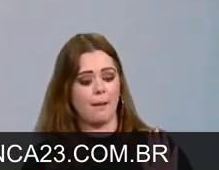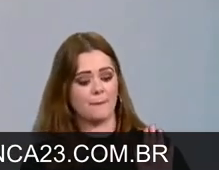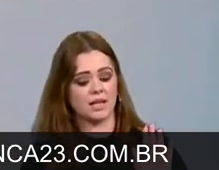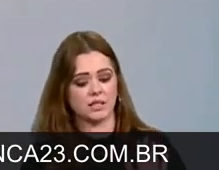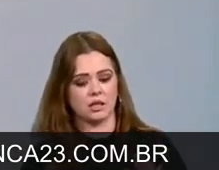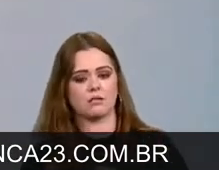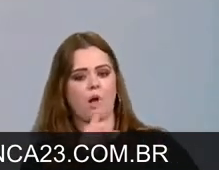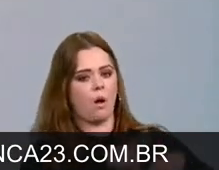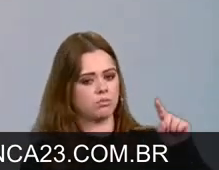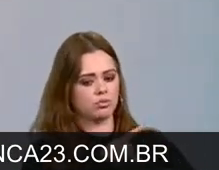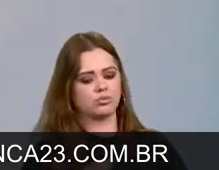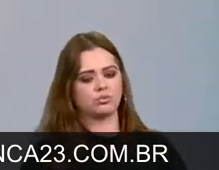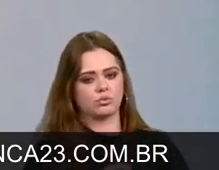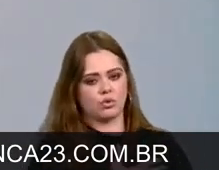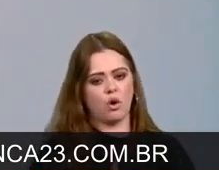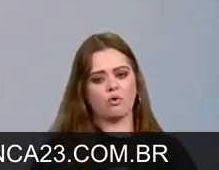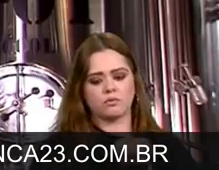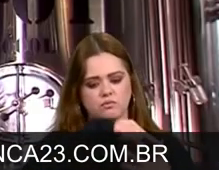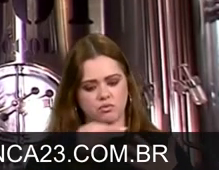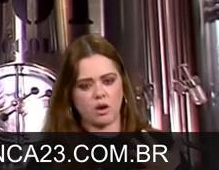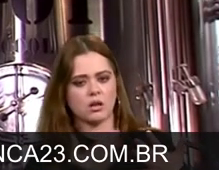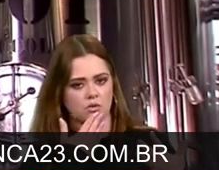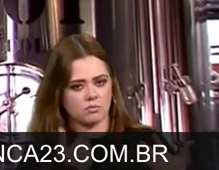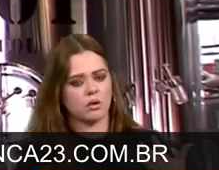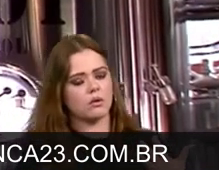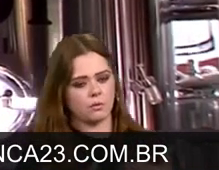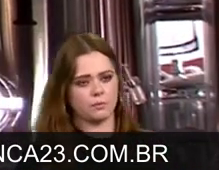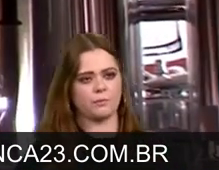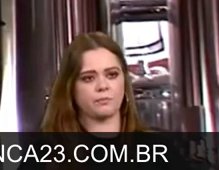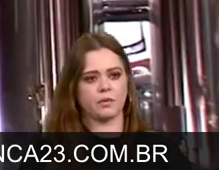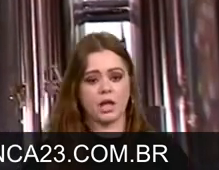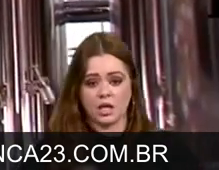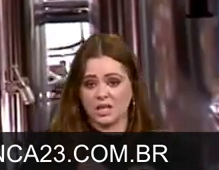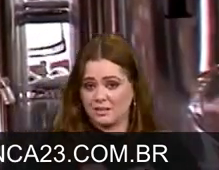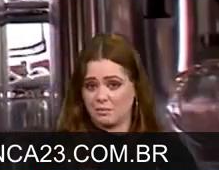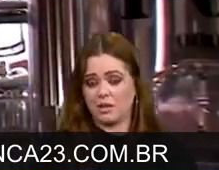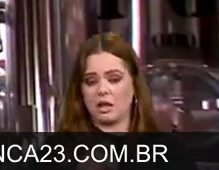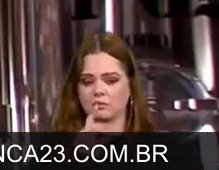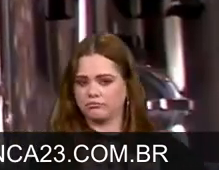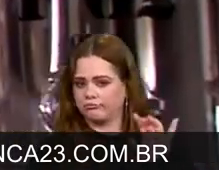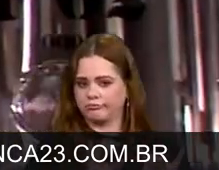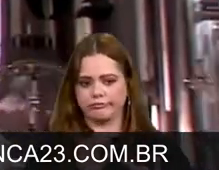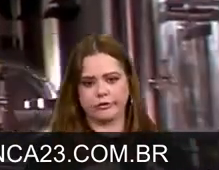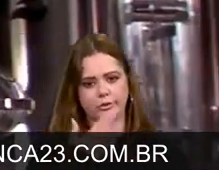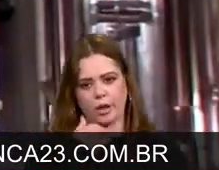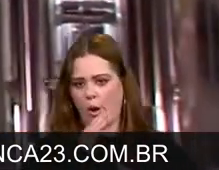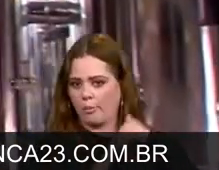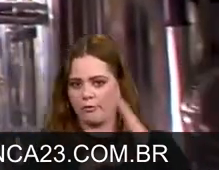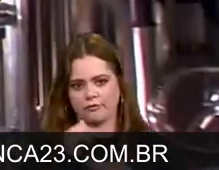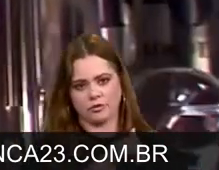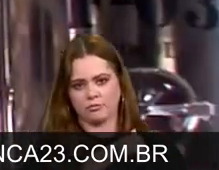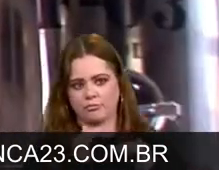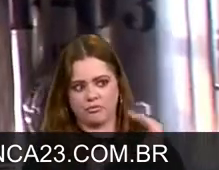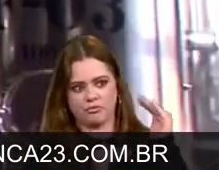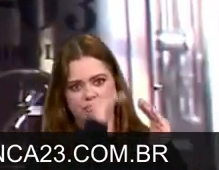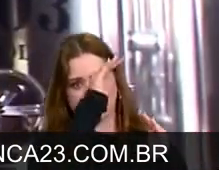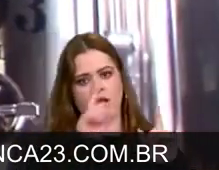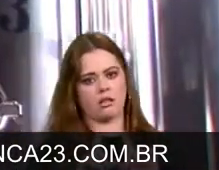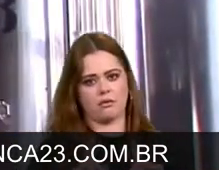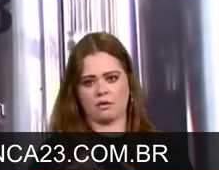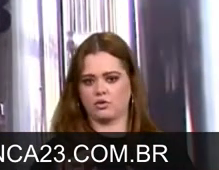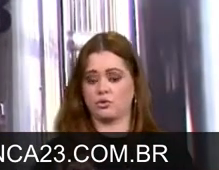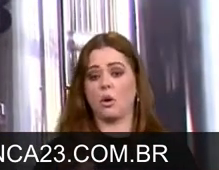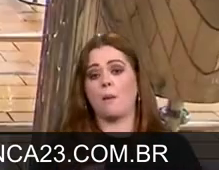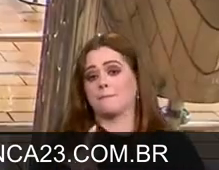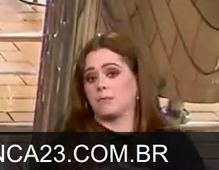produtos novos de melhor qualidade para o consumidor. E esse mercado cada vez mais profissionalizado não é a única vantagem da expansão do